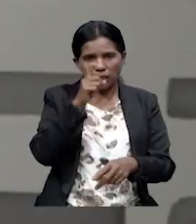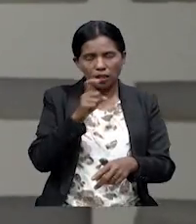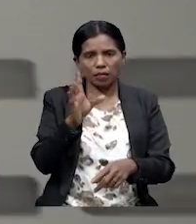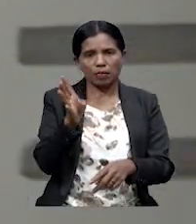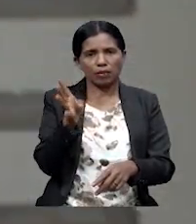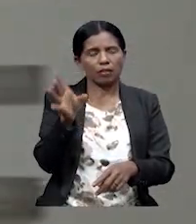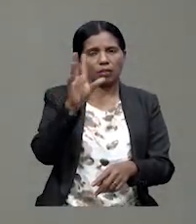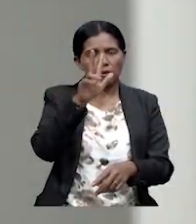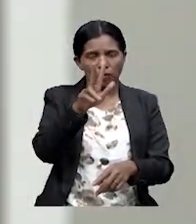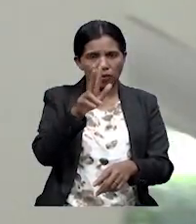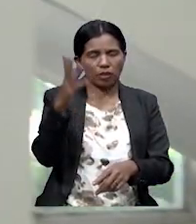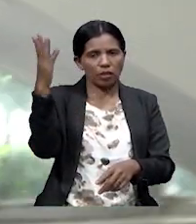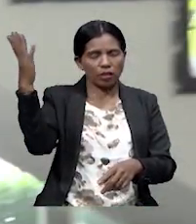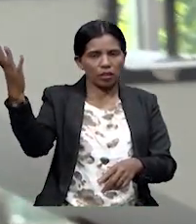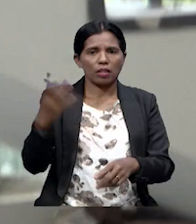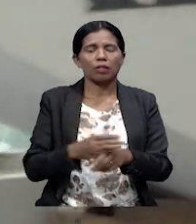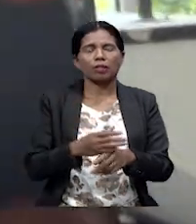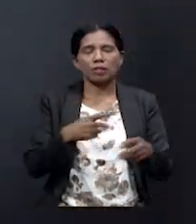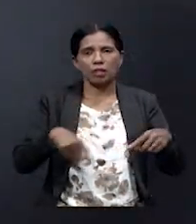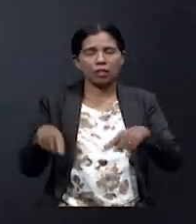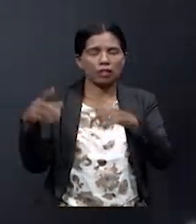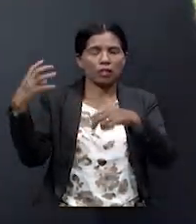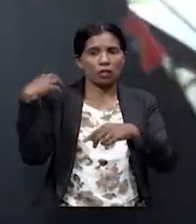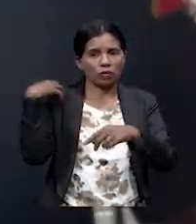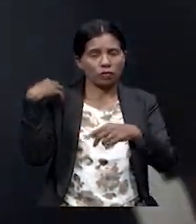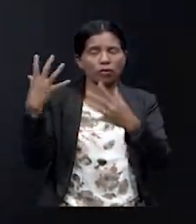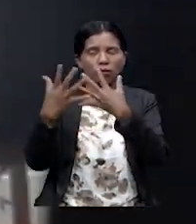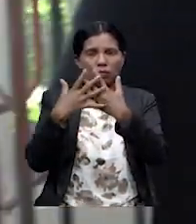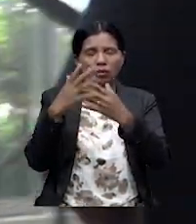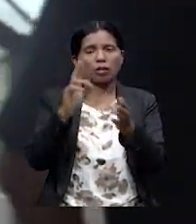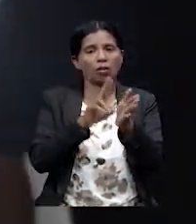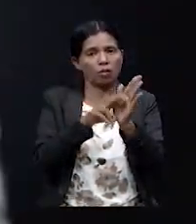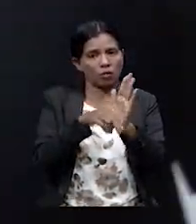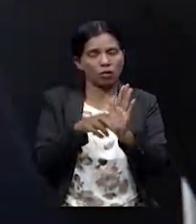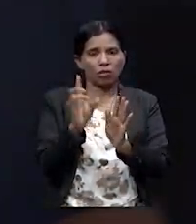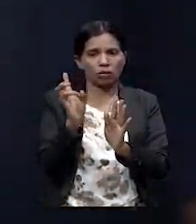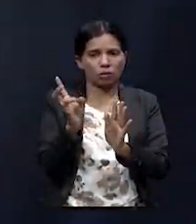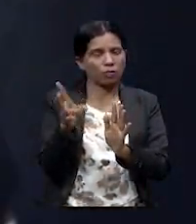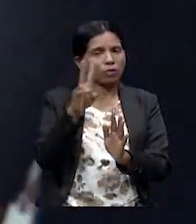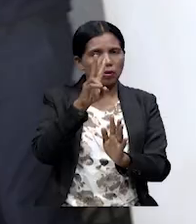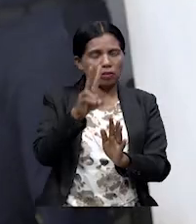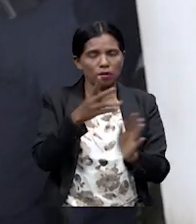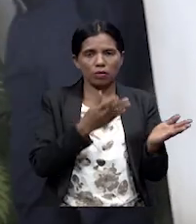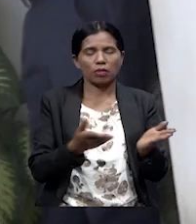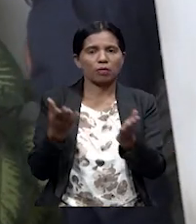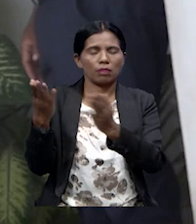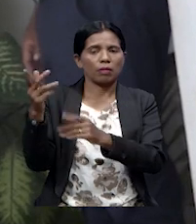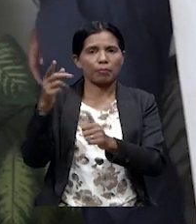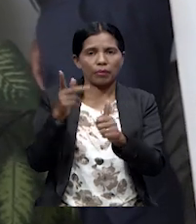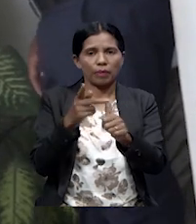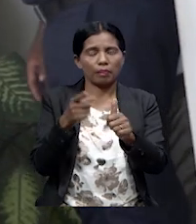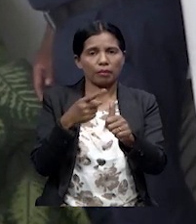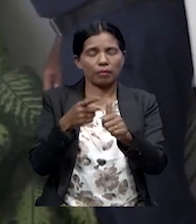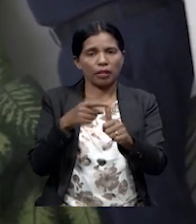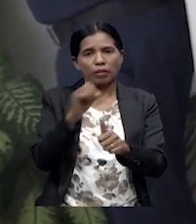Dili ho diba detain ia sela detenção comando penetele Dili durante horas hitnu resingrua molok submete ba primeiro